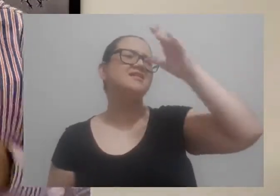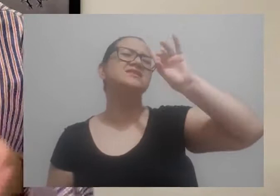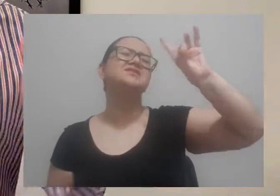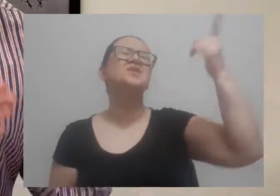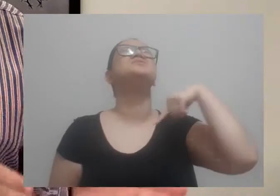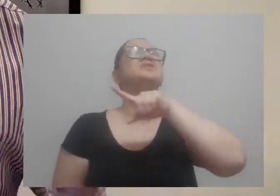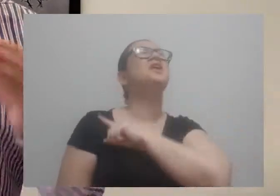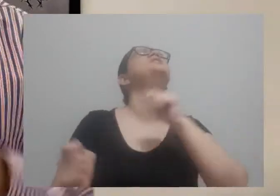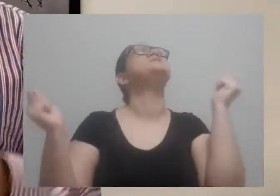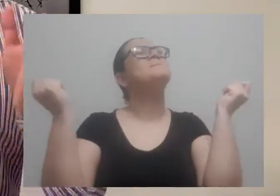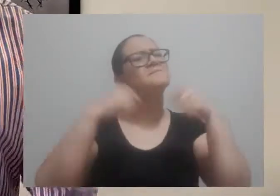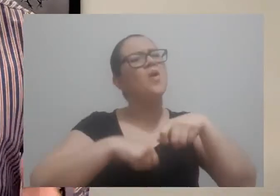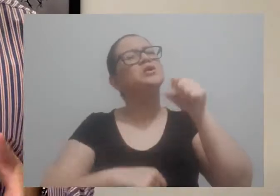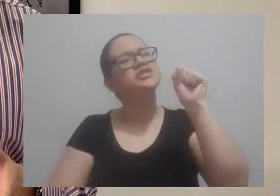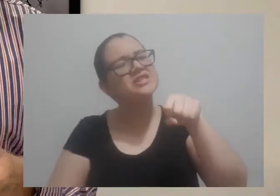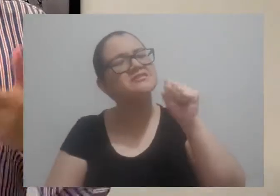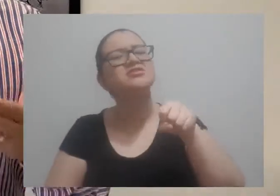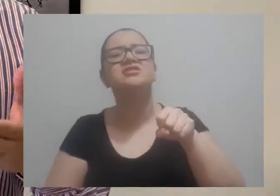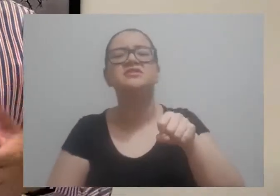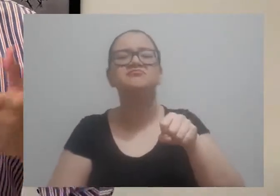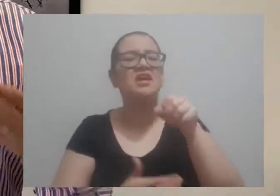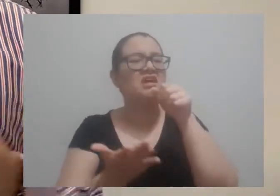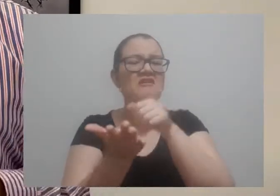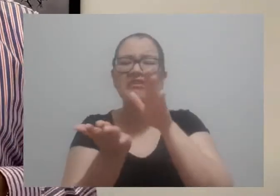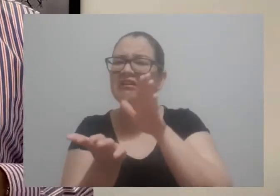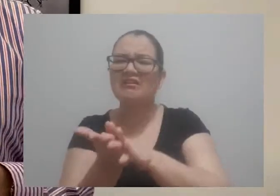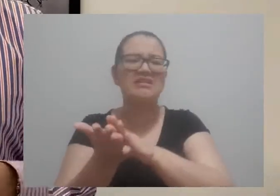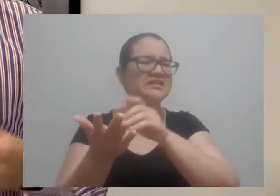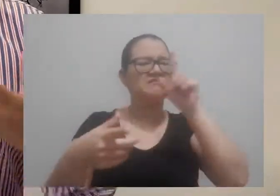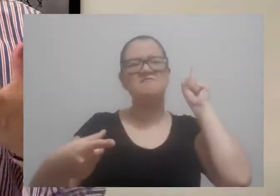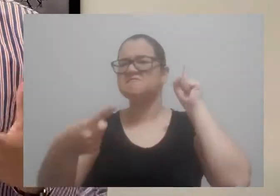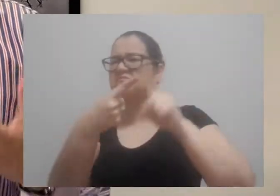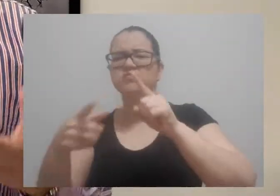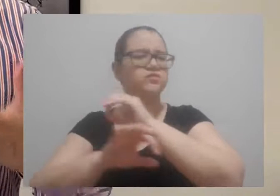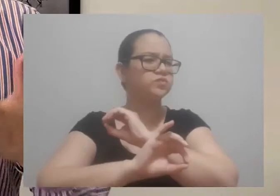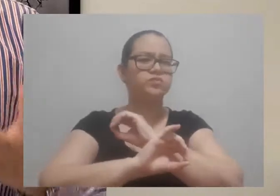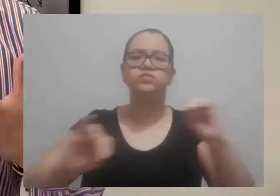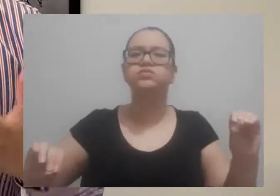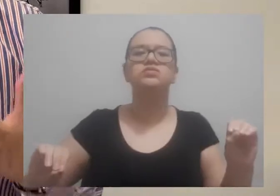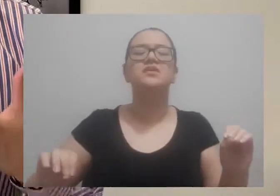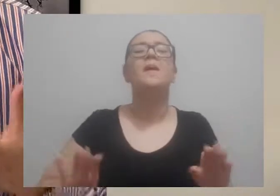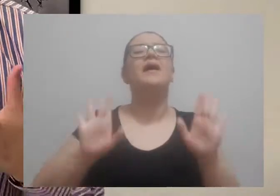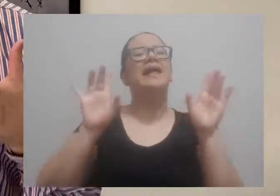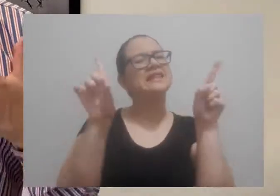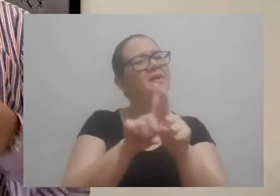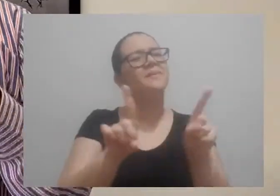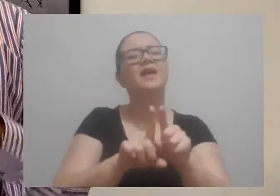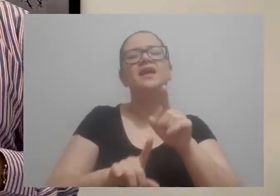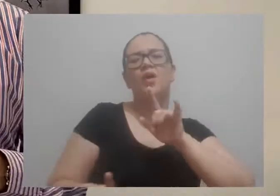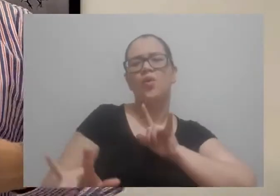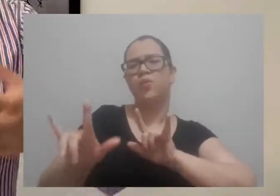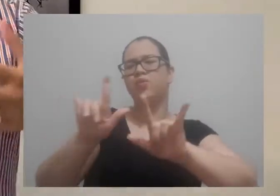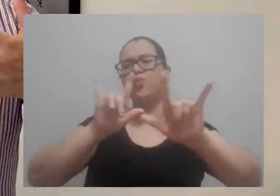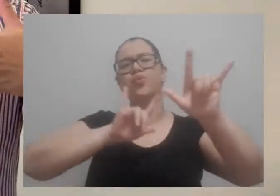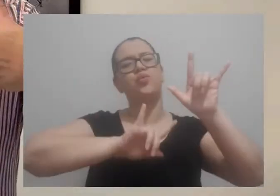de não revidar, de não retaliar e ao mesmo tempo de amar, porque o Senhor já nos capacitou para